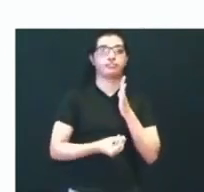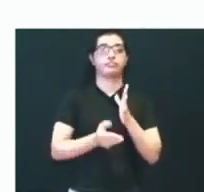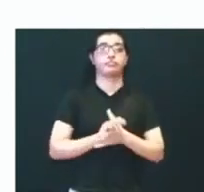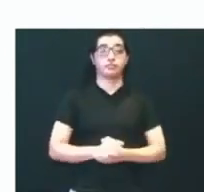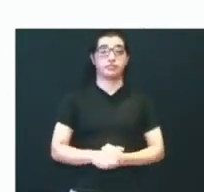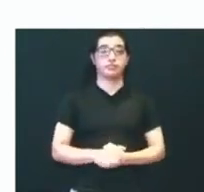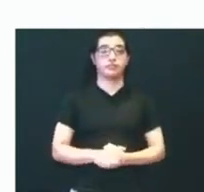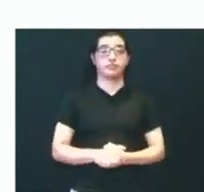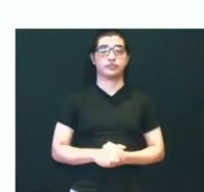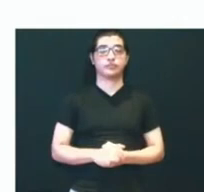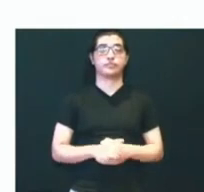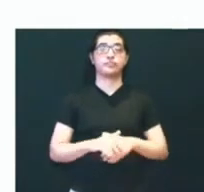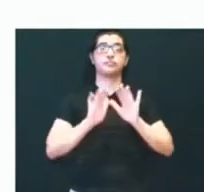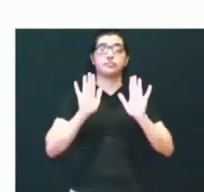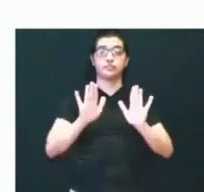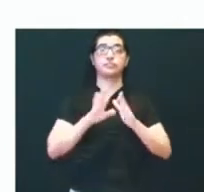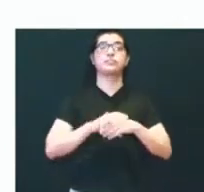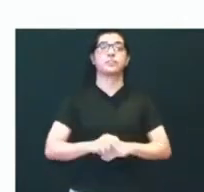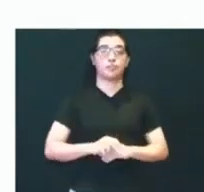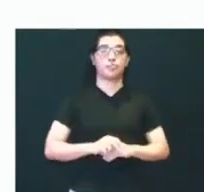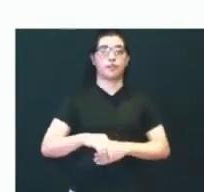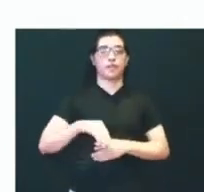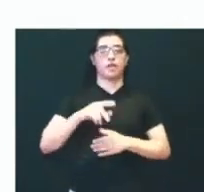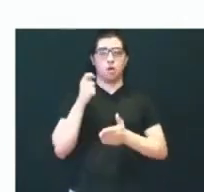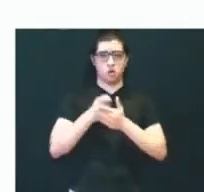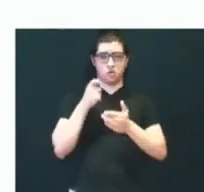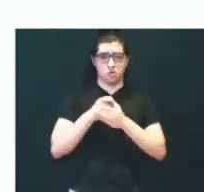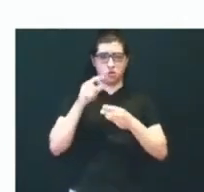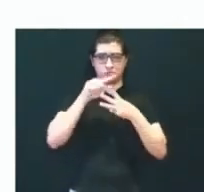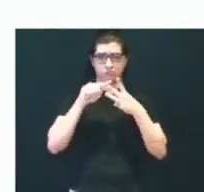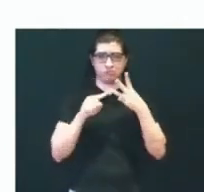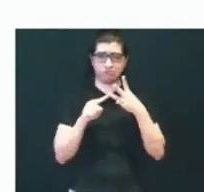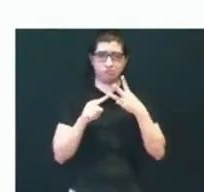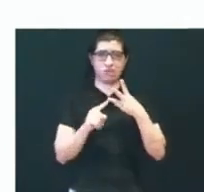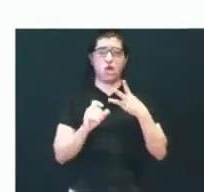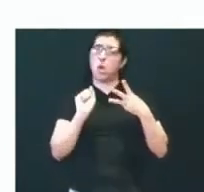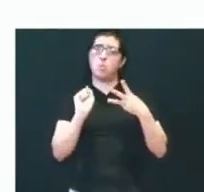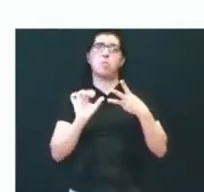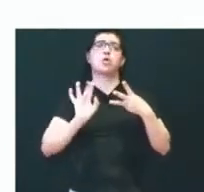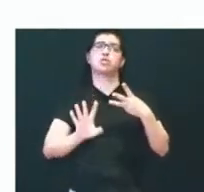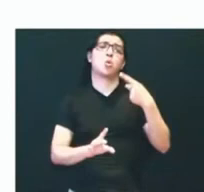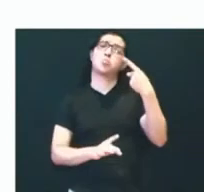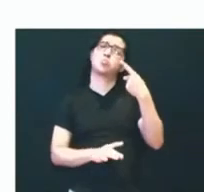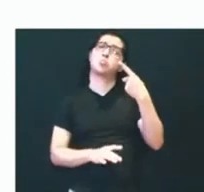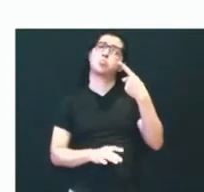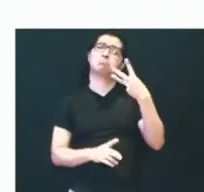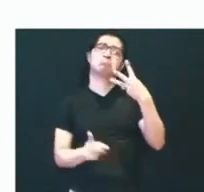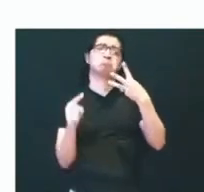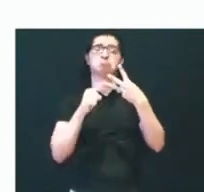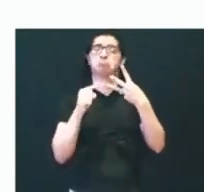Não necessariamente precisa ter as 3 síndromes. Ele pode desenvolver mais uma do que a